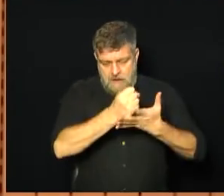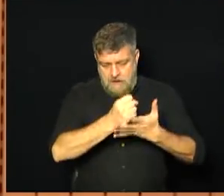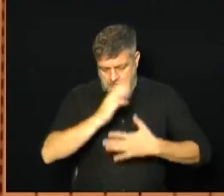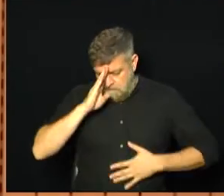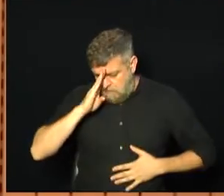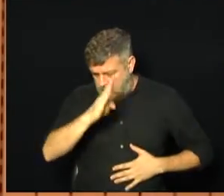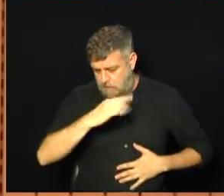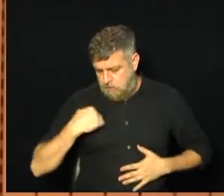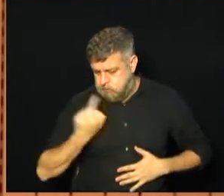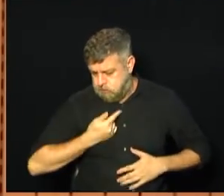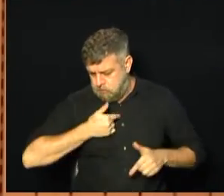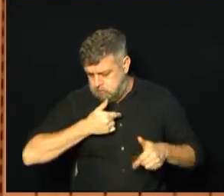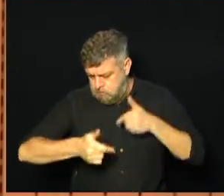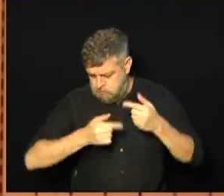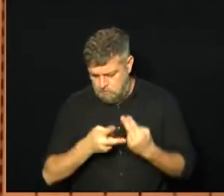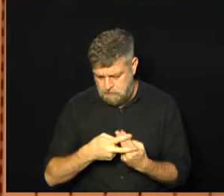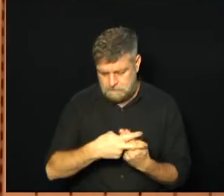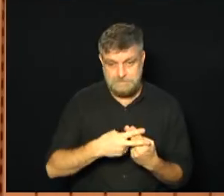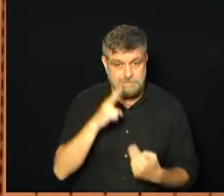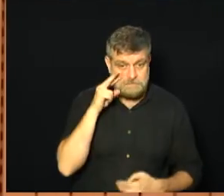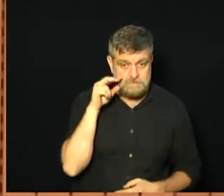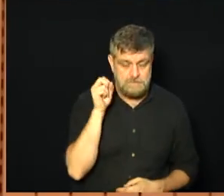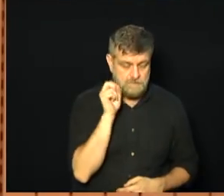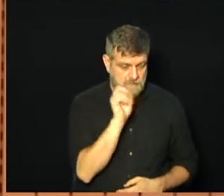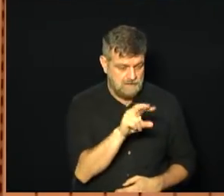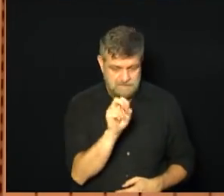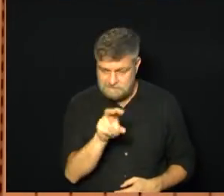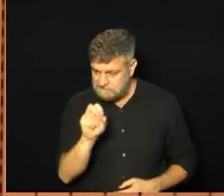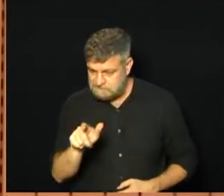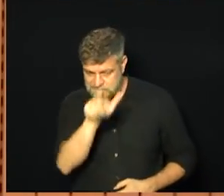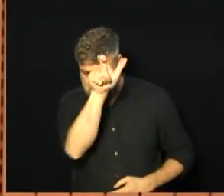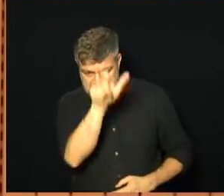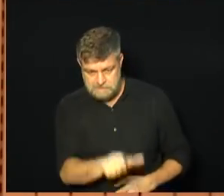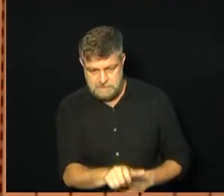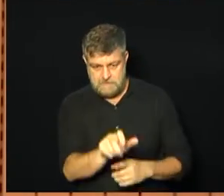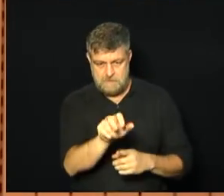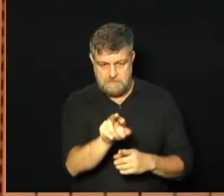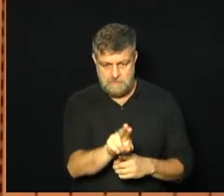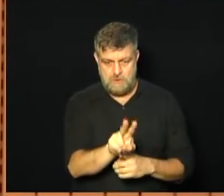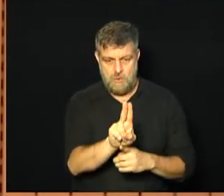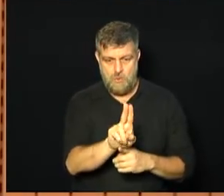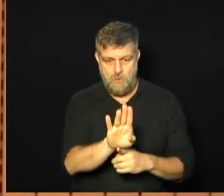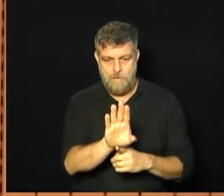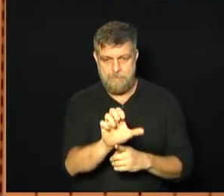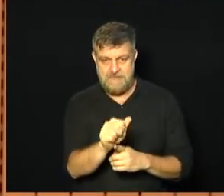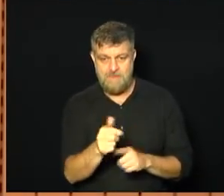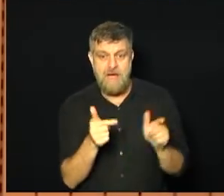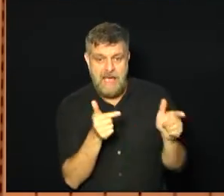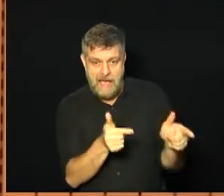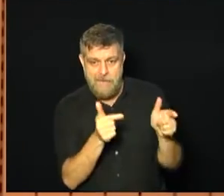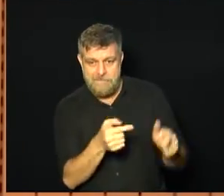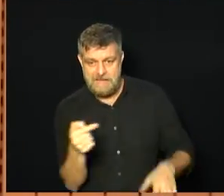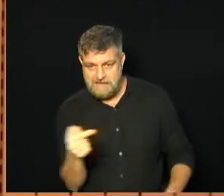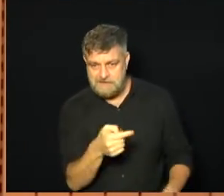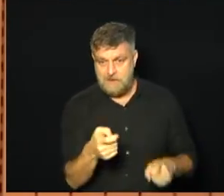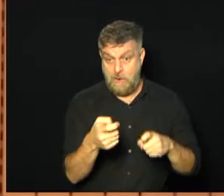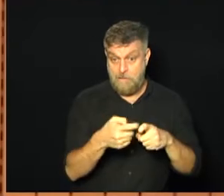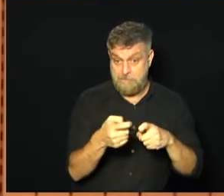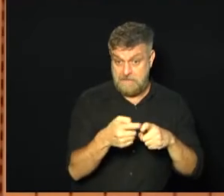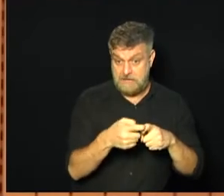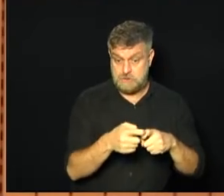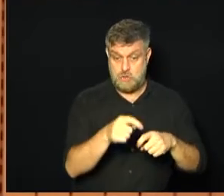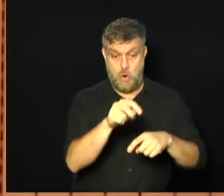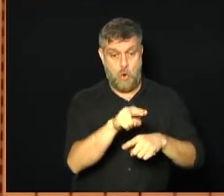nós, trabalhadores do SUS, estou vendo aqui, né, o Rubinho, nesse momento, o Rubinho é o jeito como todo mundo se refere ao doutor Rubem